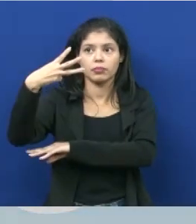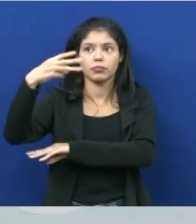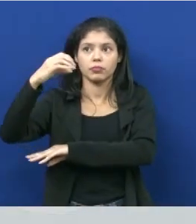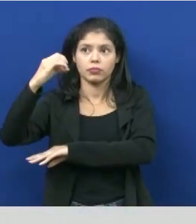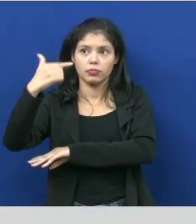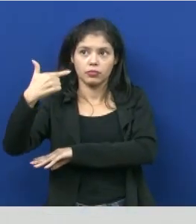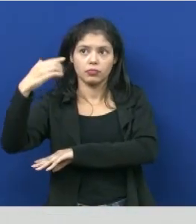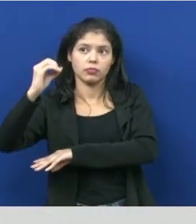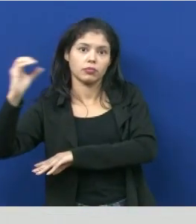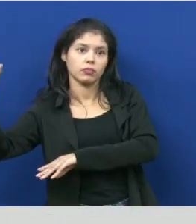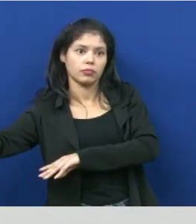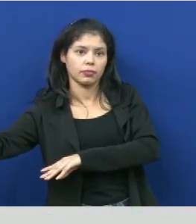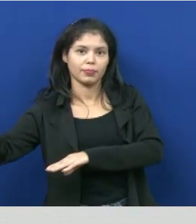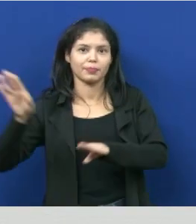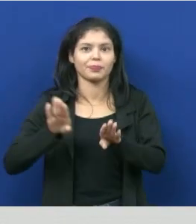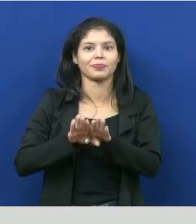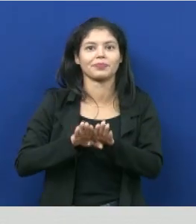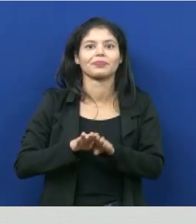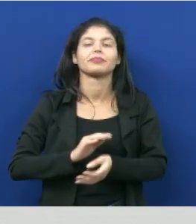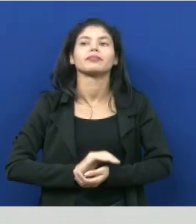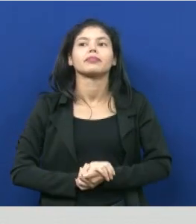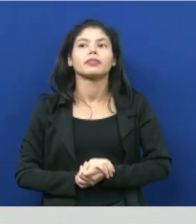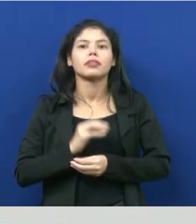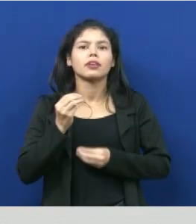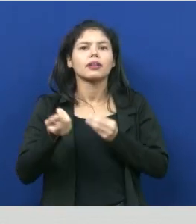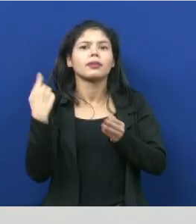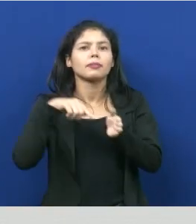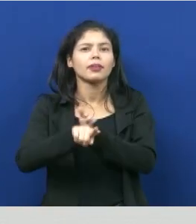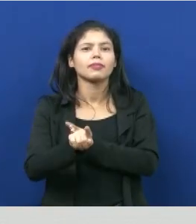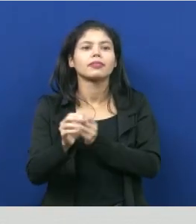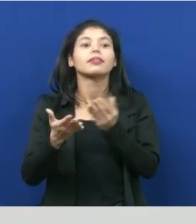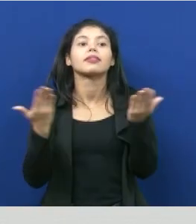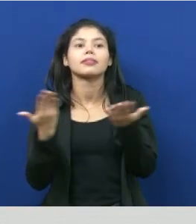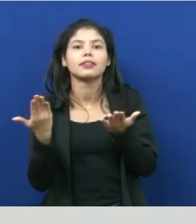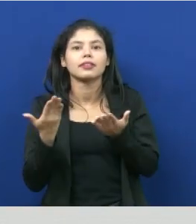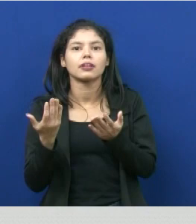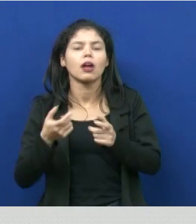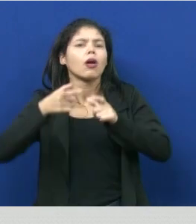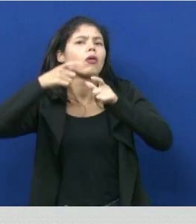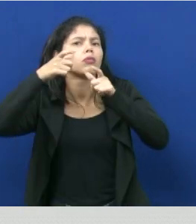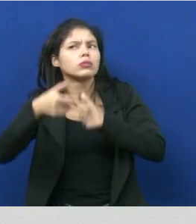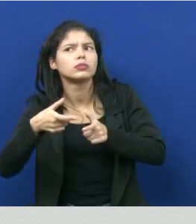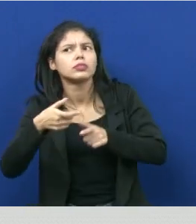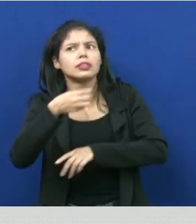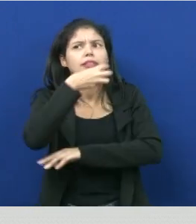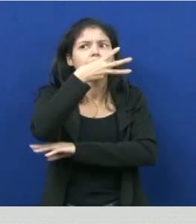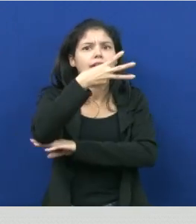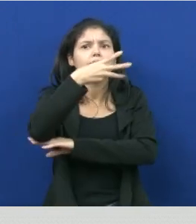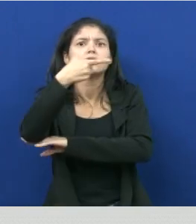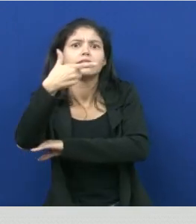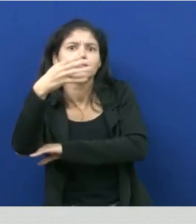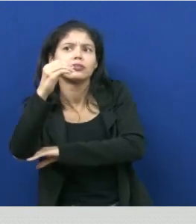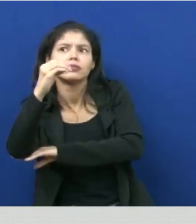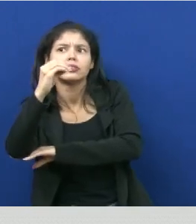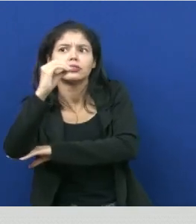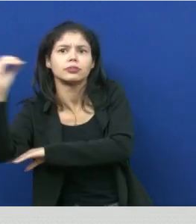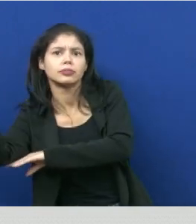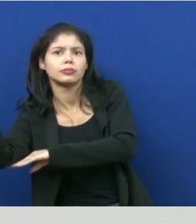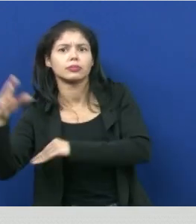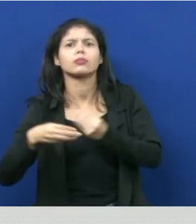mil. E aí você me pergunta agora, de onde saiu esse 320 mil